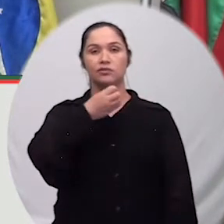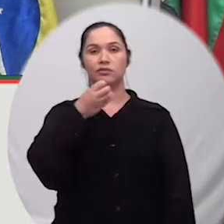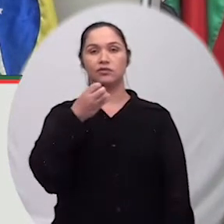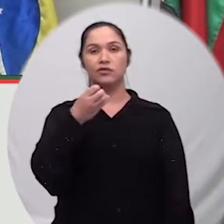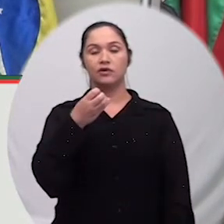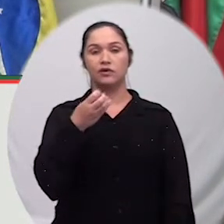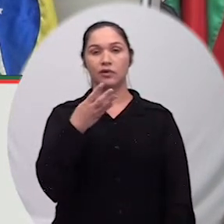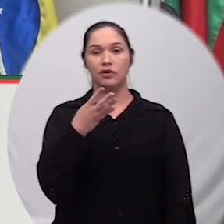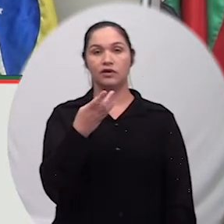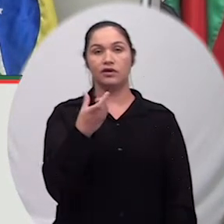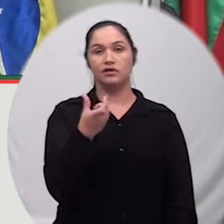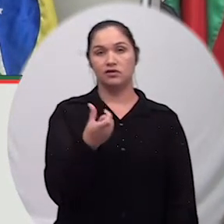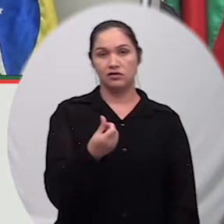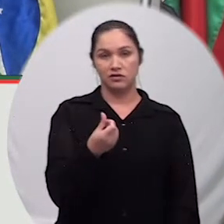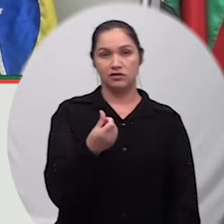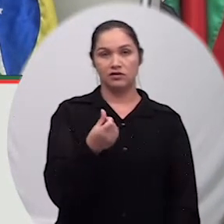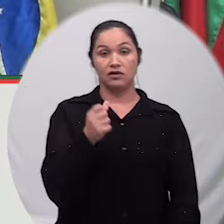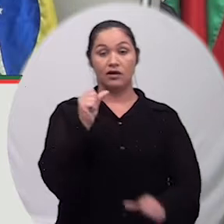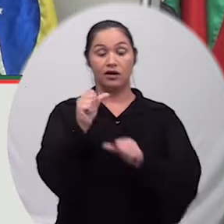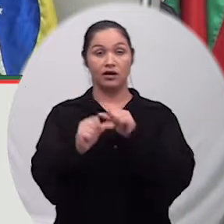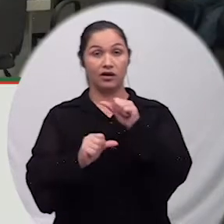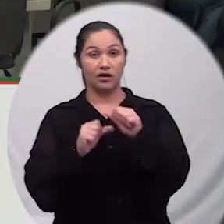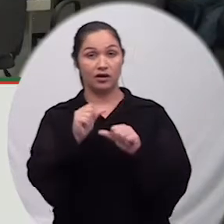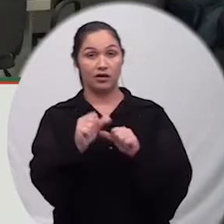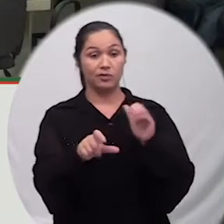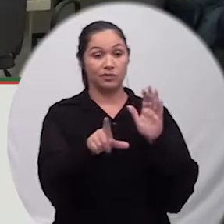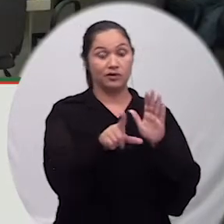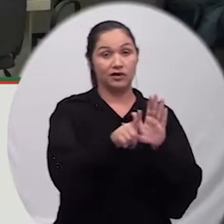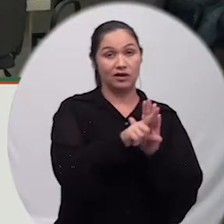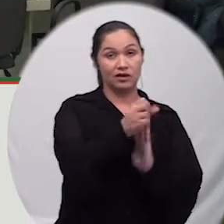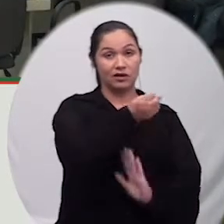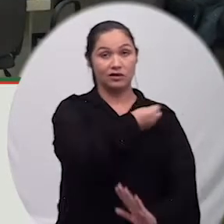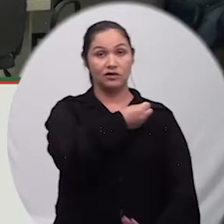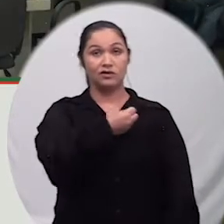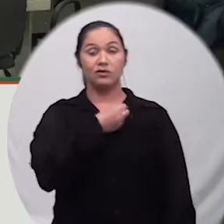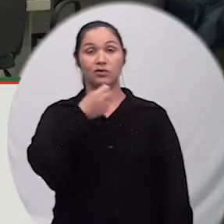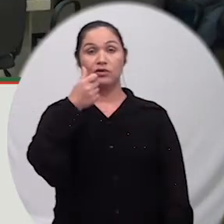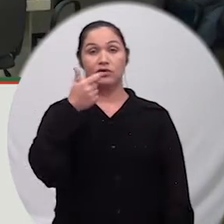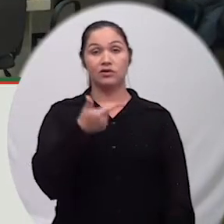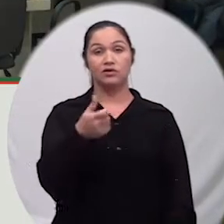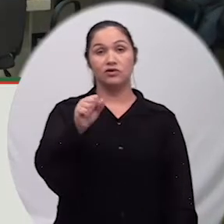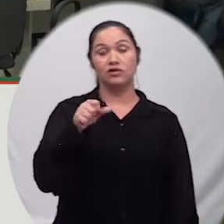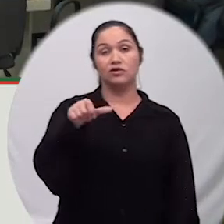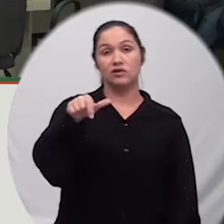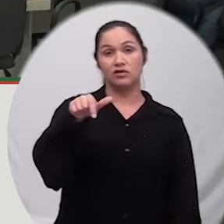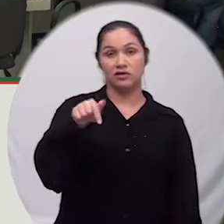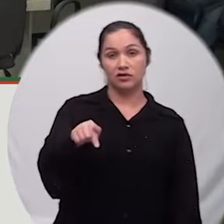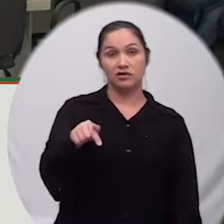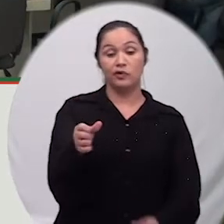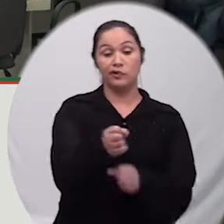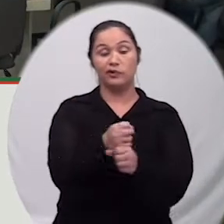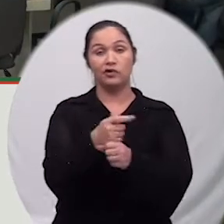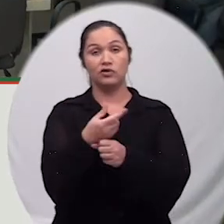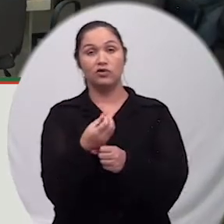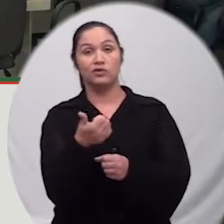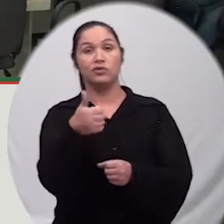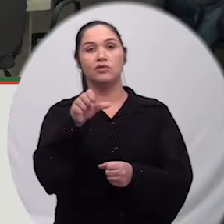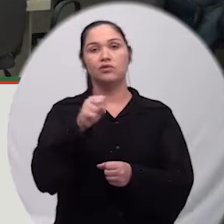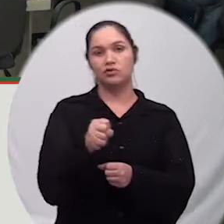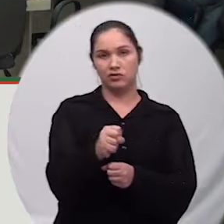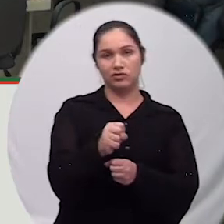2018. Que altera os dispositivos da Lei Complementar número 287, de 27 de setembro de 2018, e da